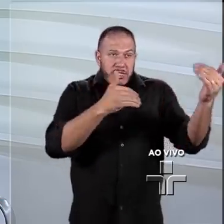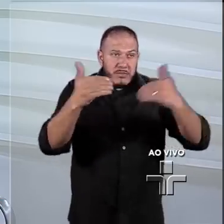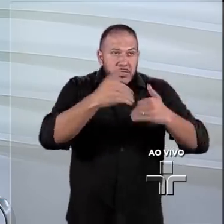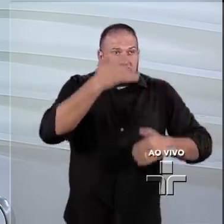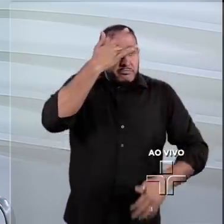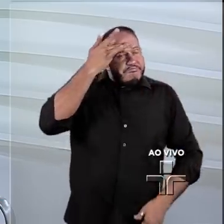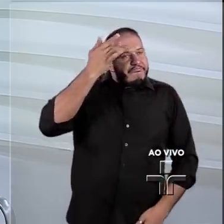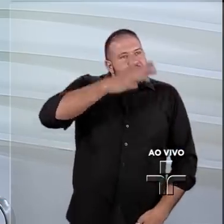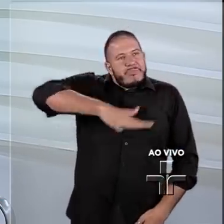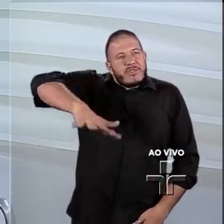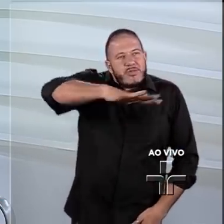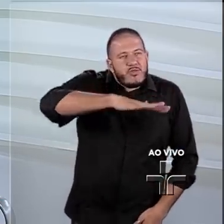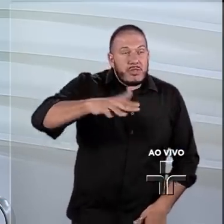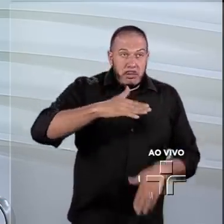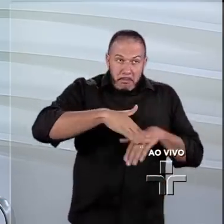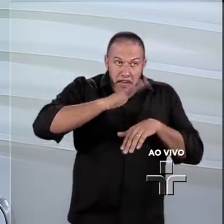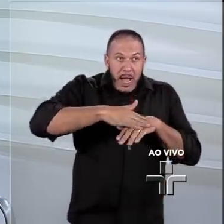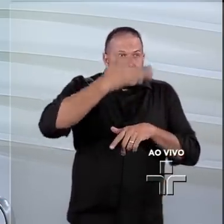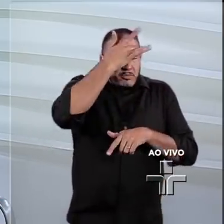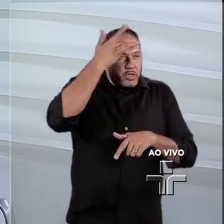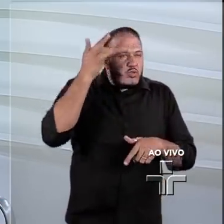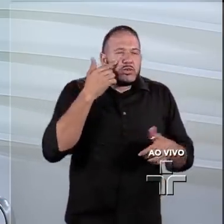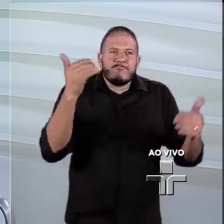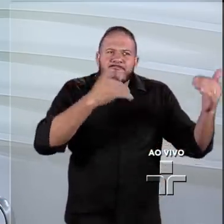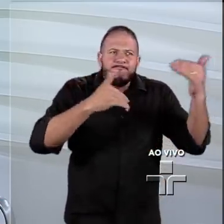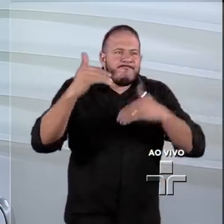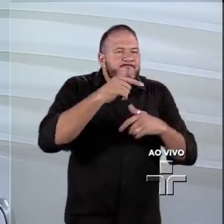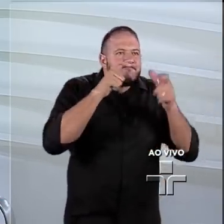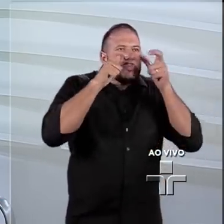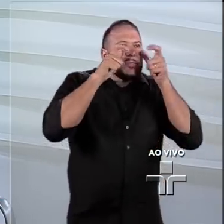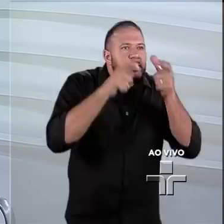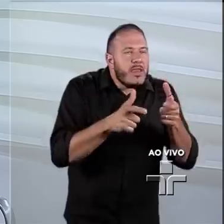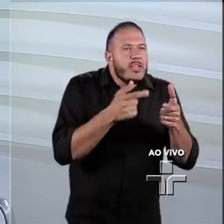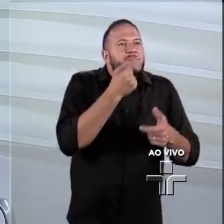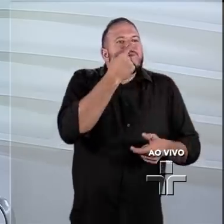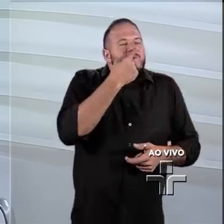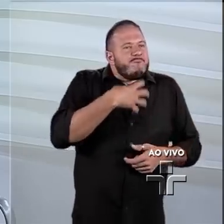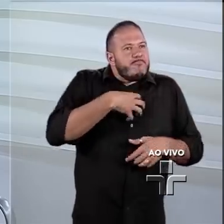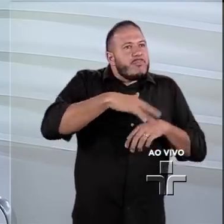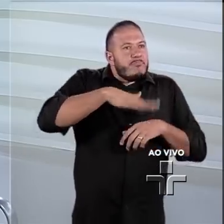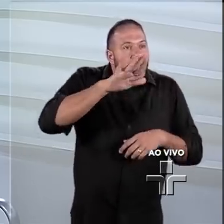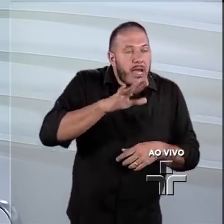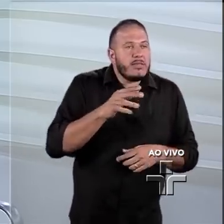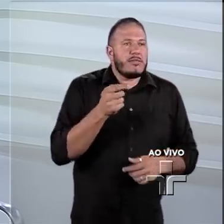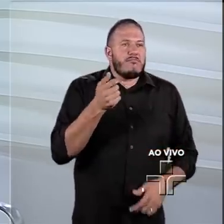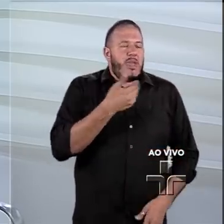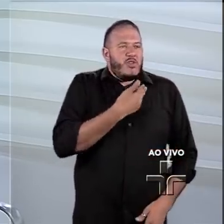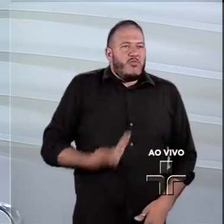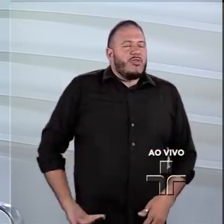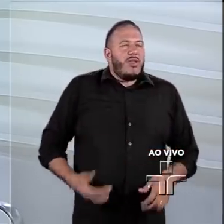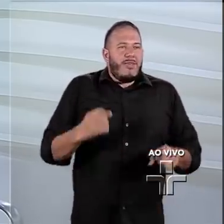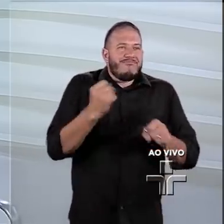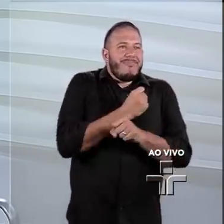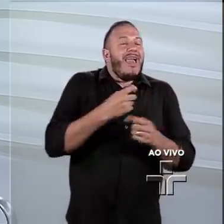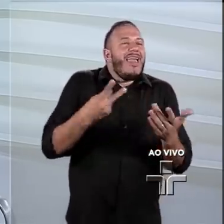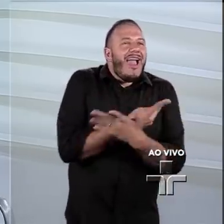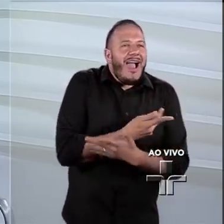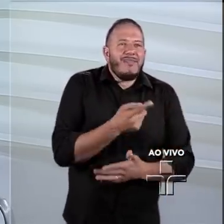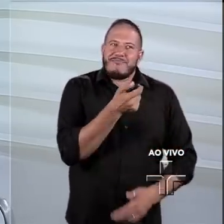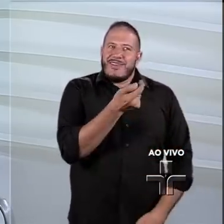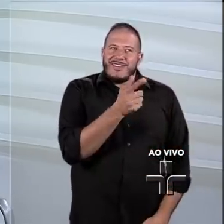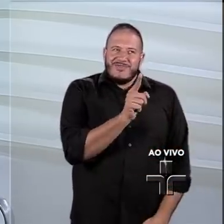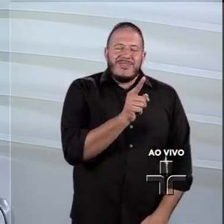pessoas. Quanto mais as pessoas participarem, quanto mais as pessoas se envolverem, menos o poder público erra. Eu tenho certeza